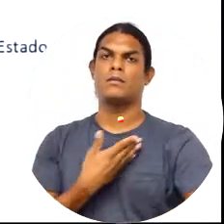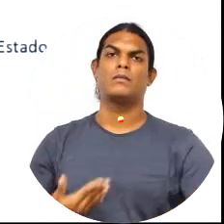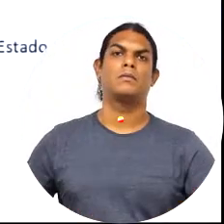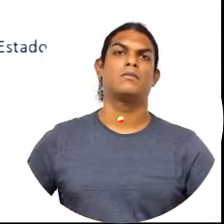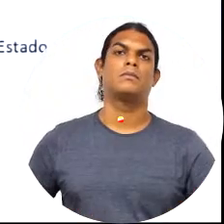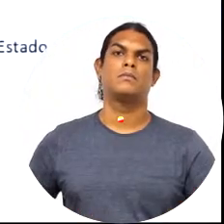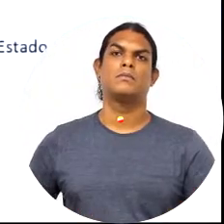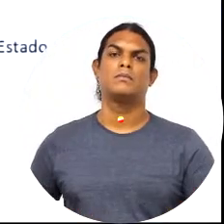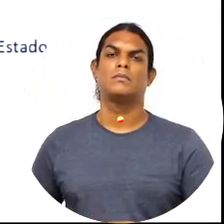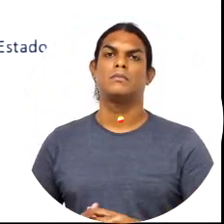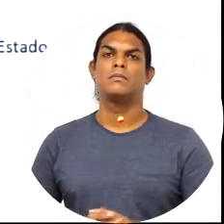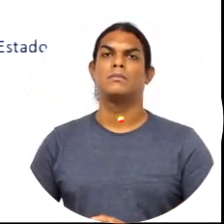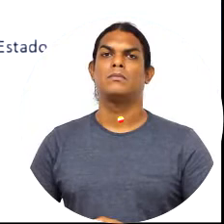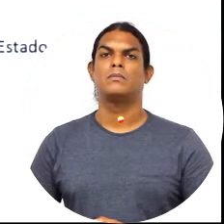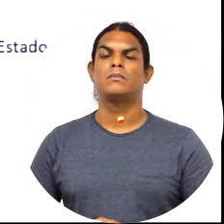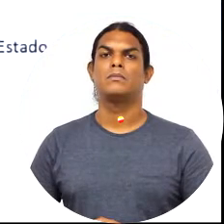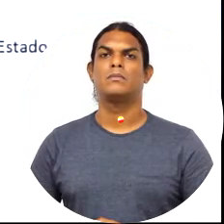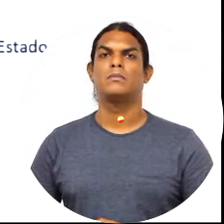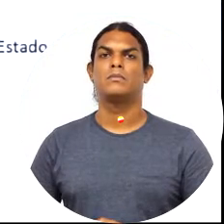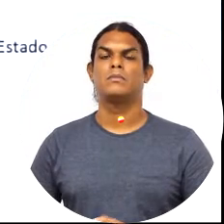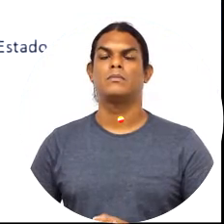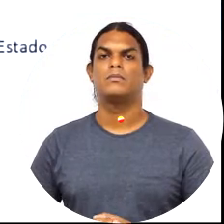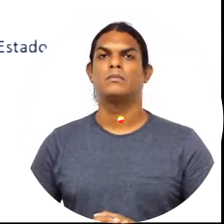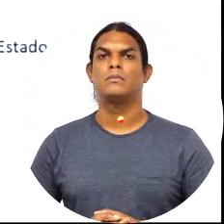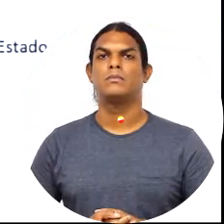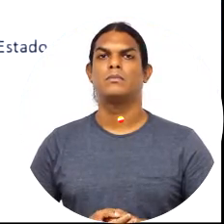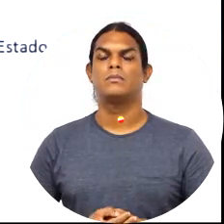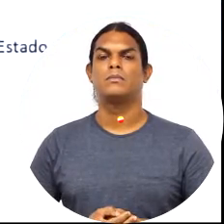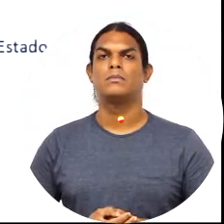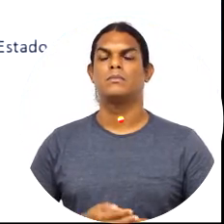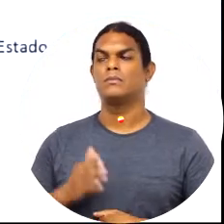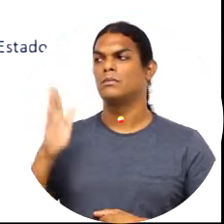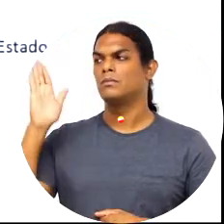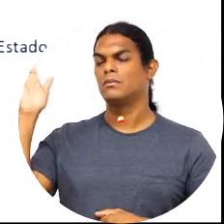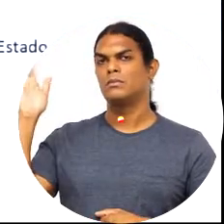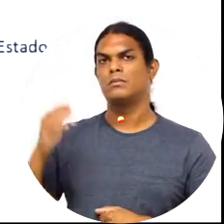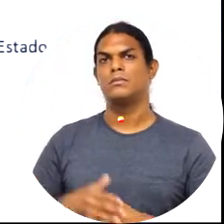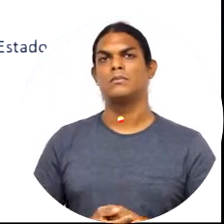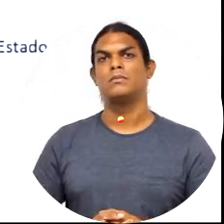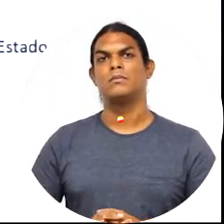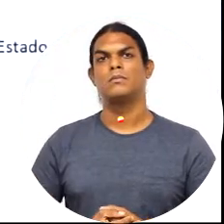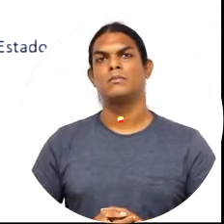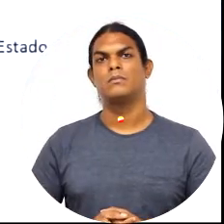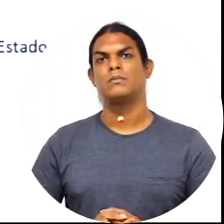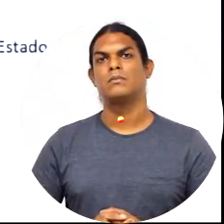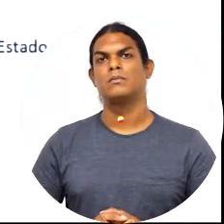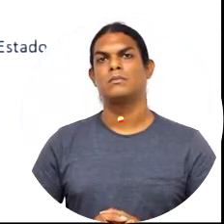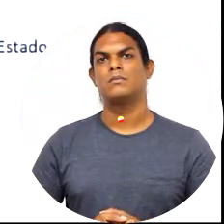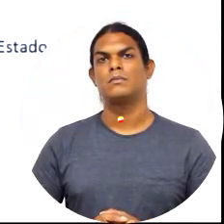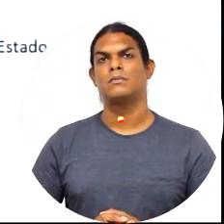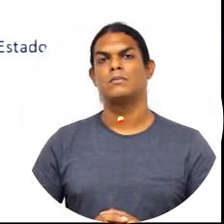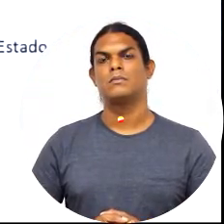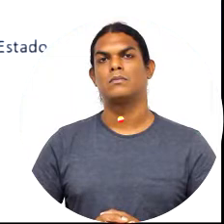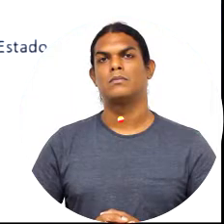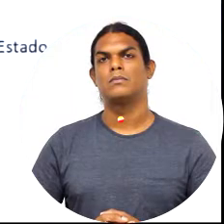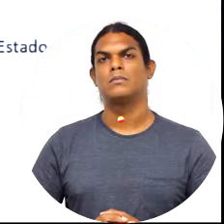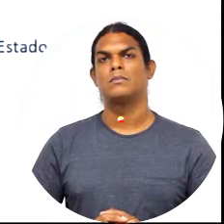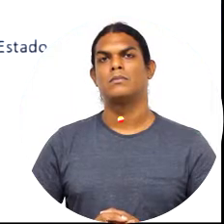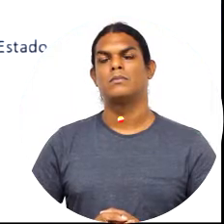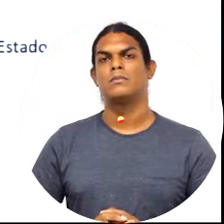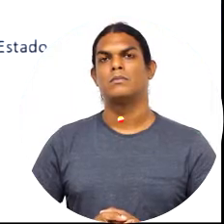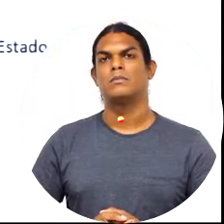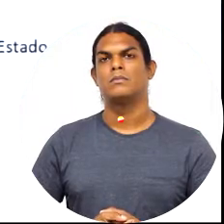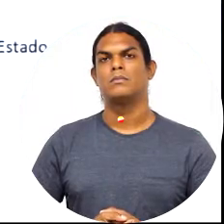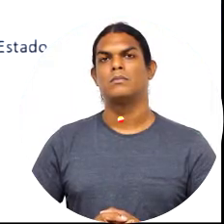ficou realmente num processo mais involutivo, porque você não tinha desenvolvimento do raciocínio crítico, no pensar,